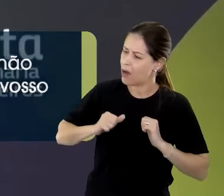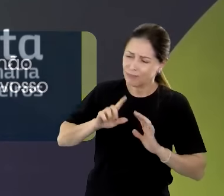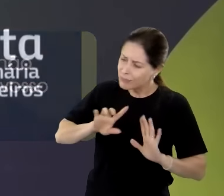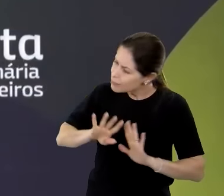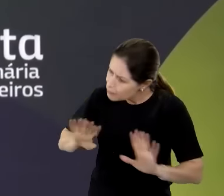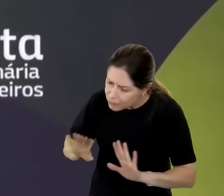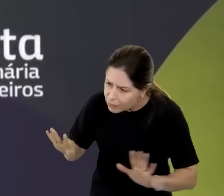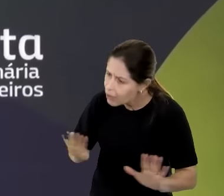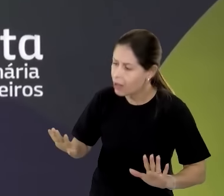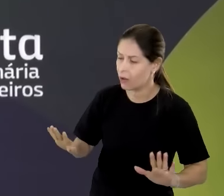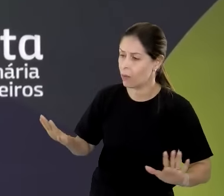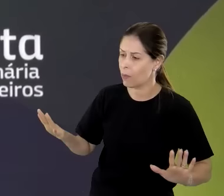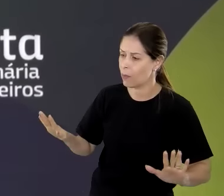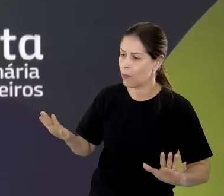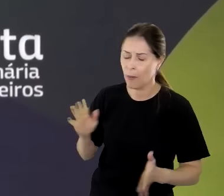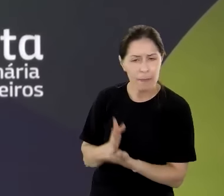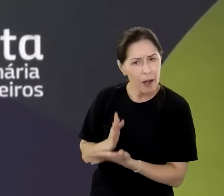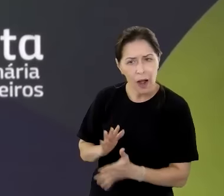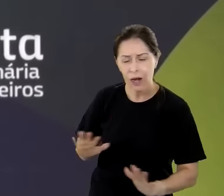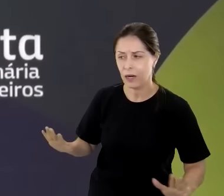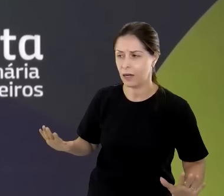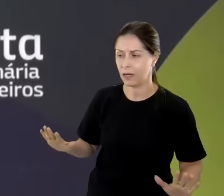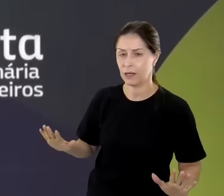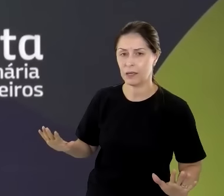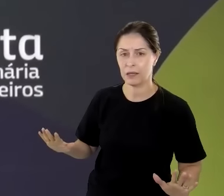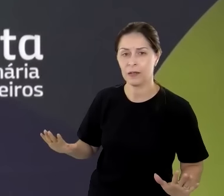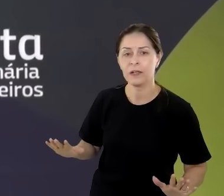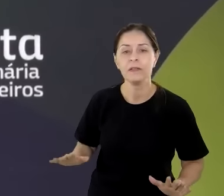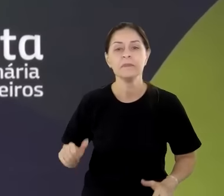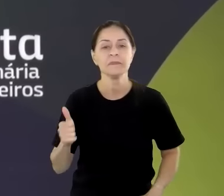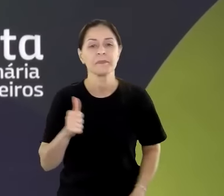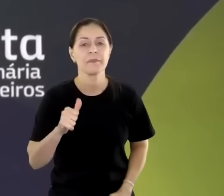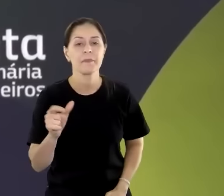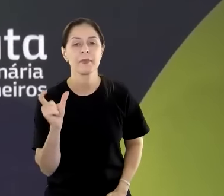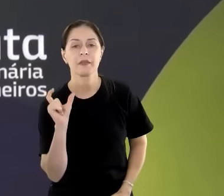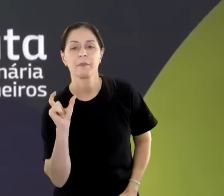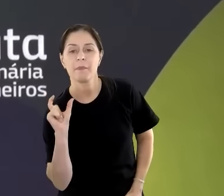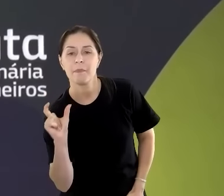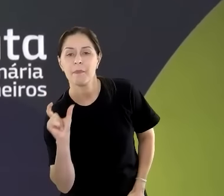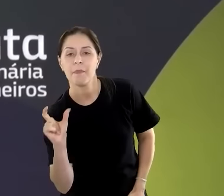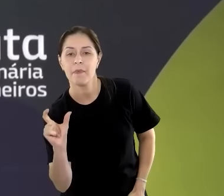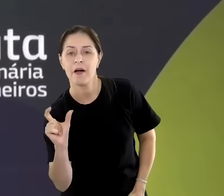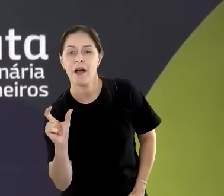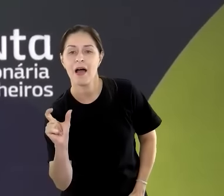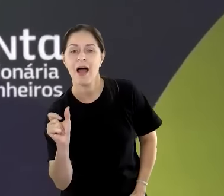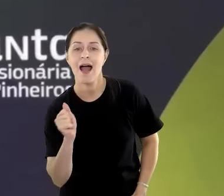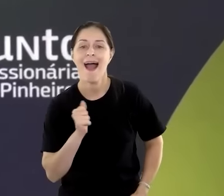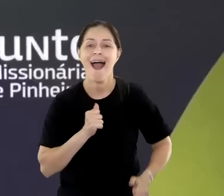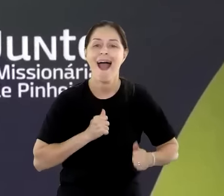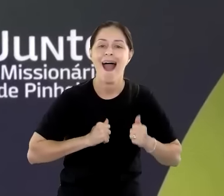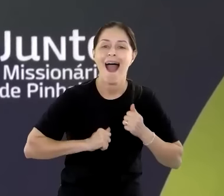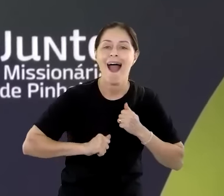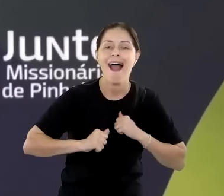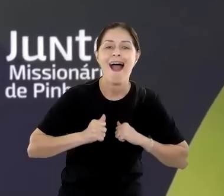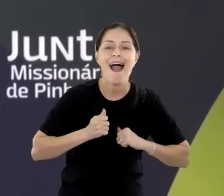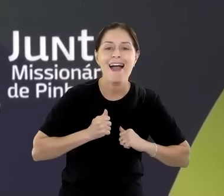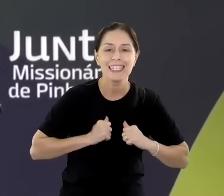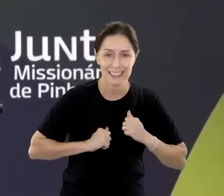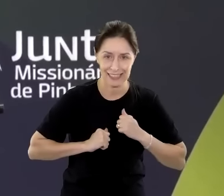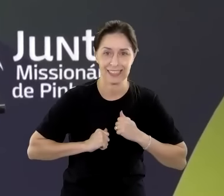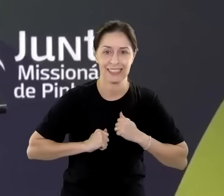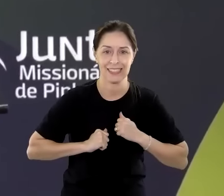palavra ansiosos aí, ela é muito interessante, porque traz a ideia de